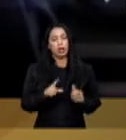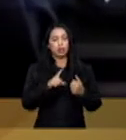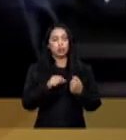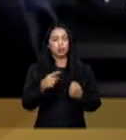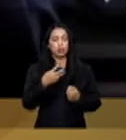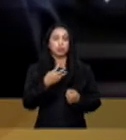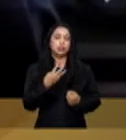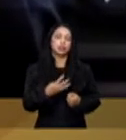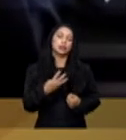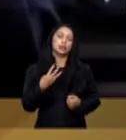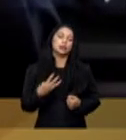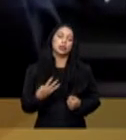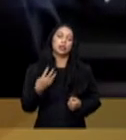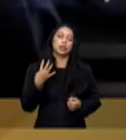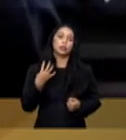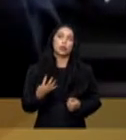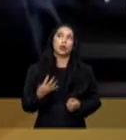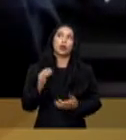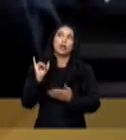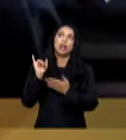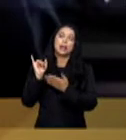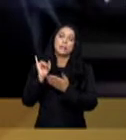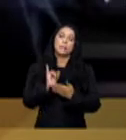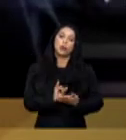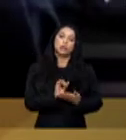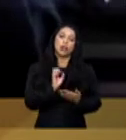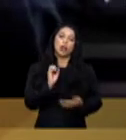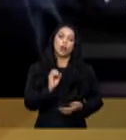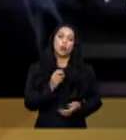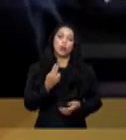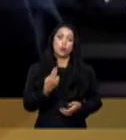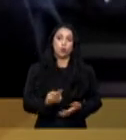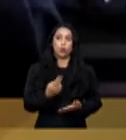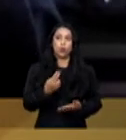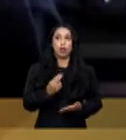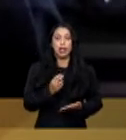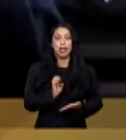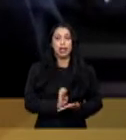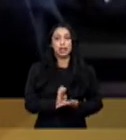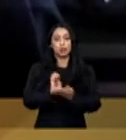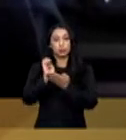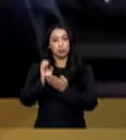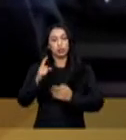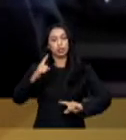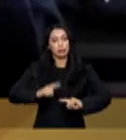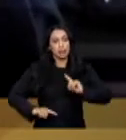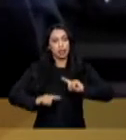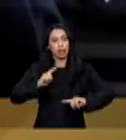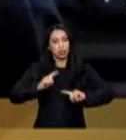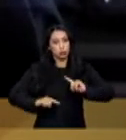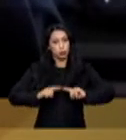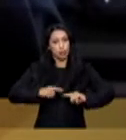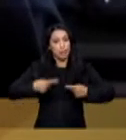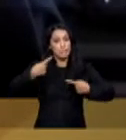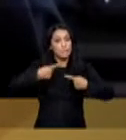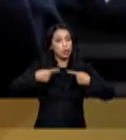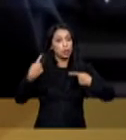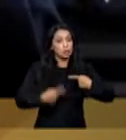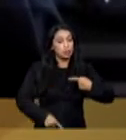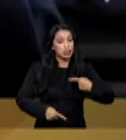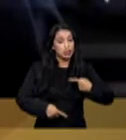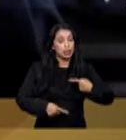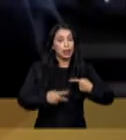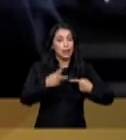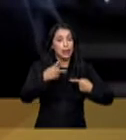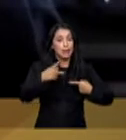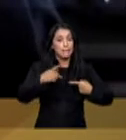334-A, importar ou exportar mercadoria proibida, pena, reclusão